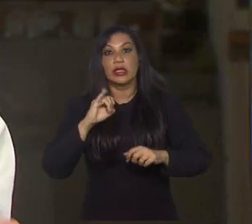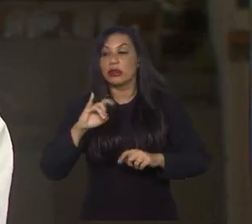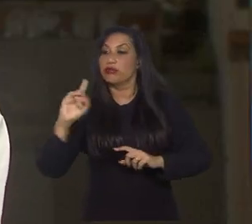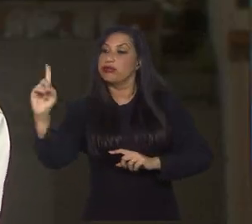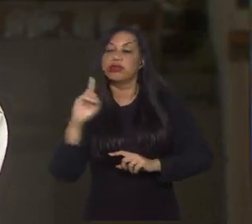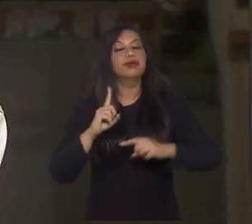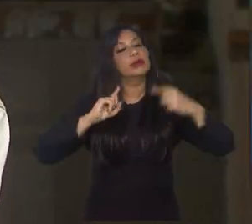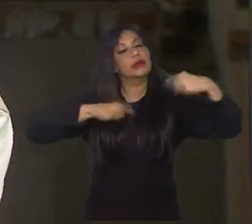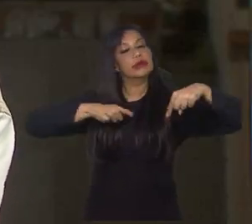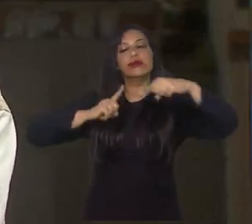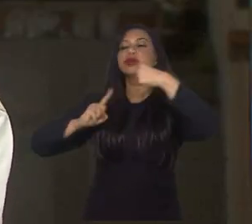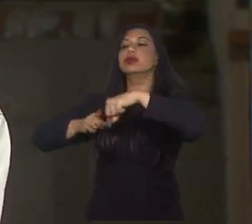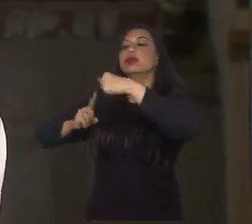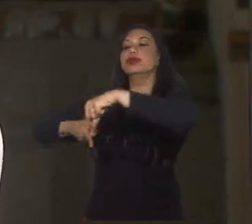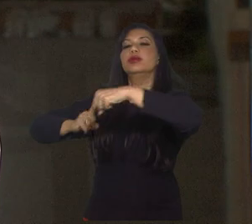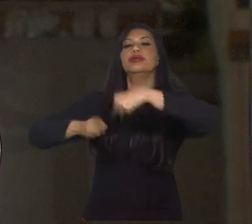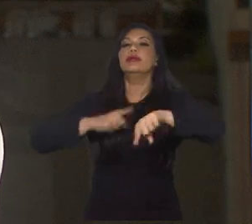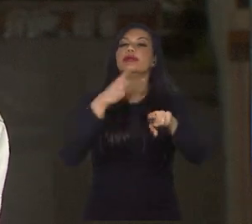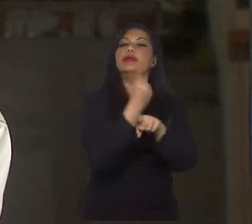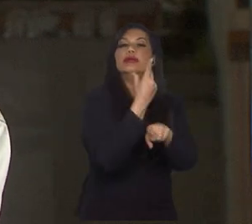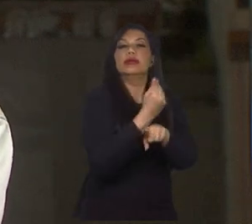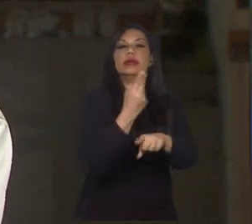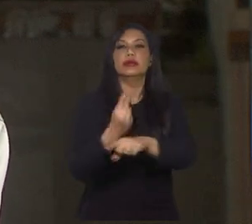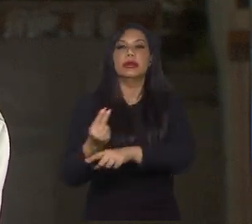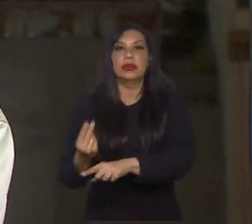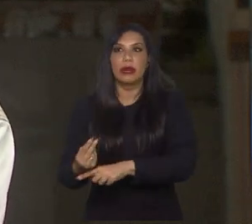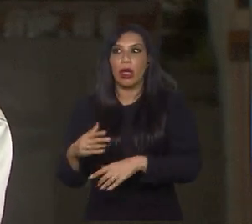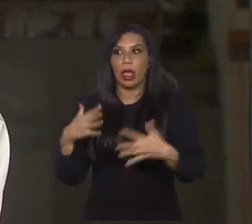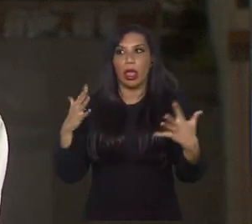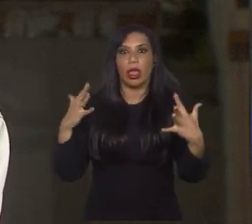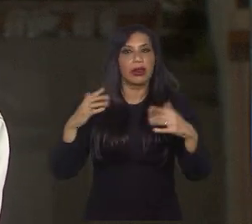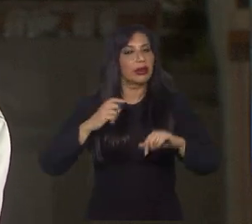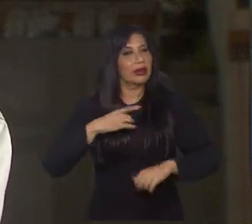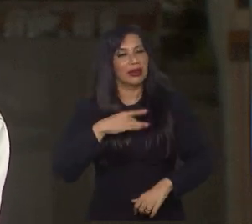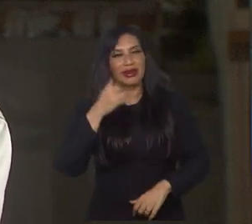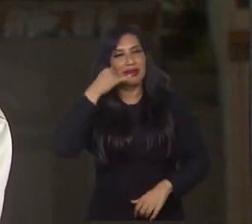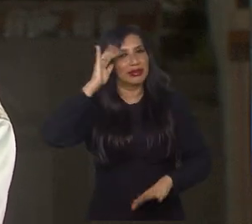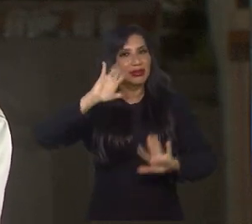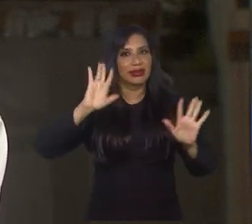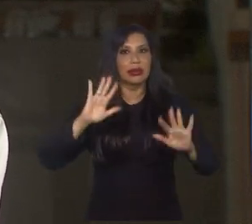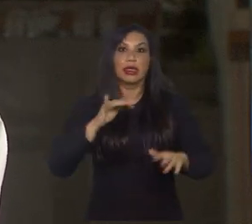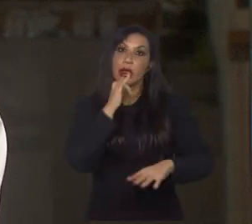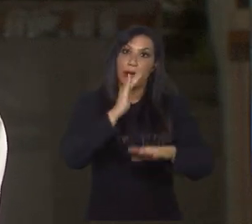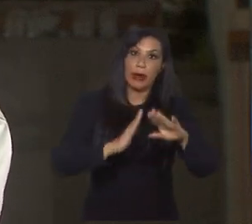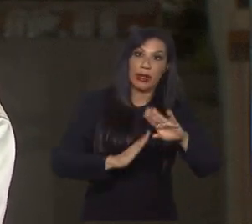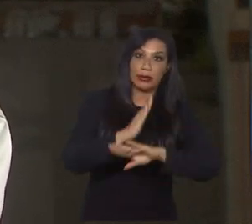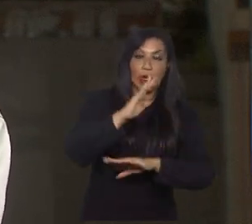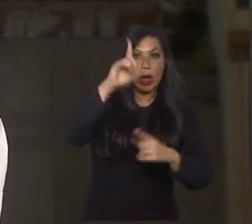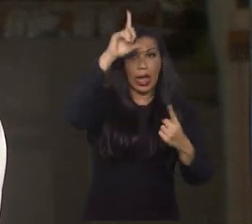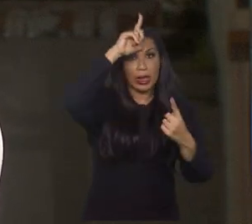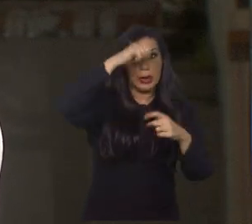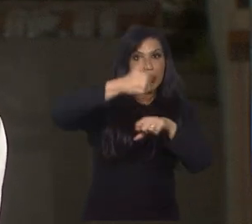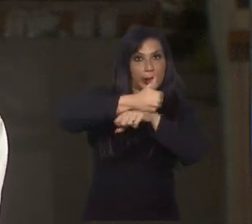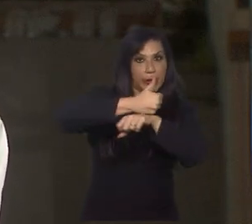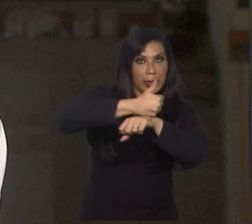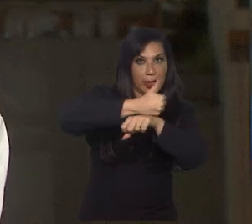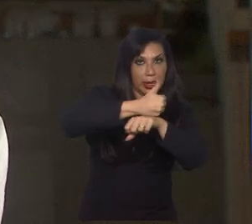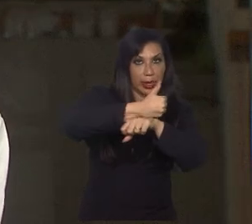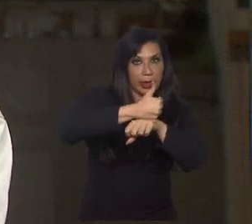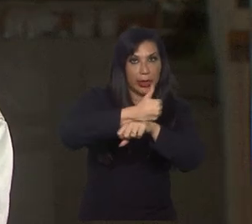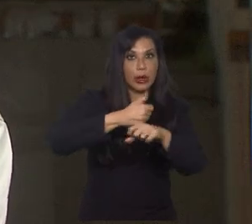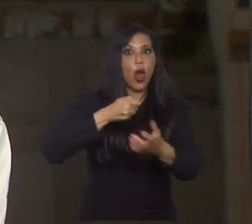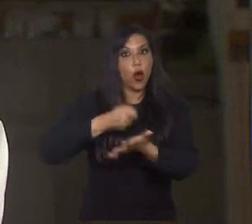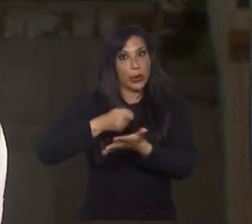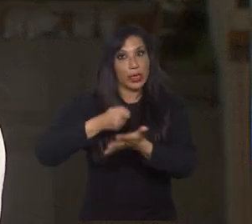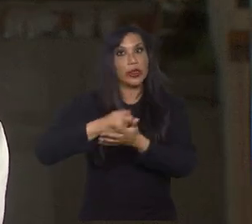no nosso caminho, a gente tem que estar disposto a atropelar. É. Tá? Eu acredito que a classificação vai ficar mais ou menos a Alemanha em primeiro, que é até a